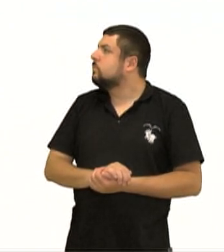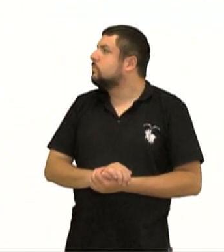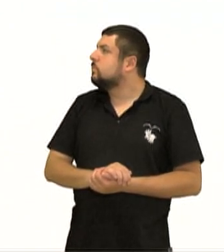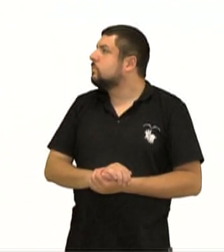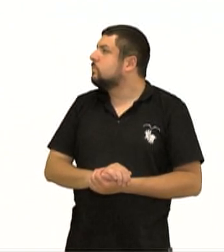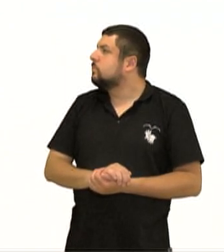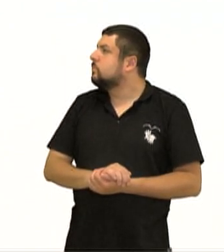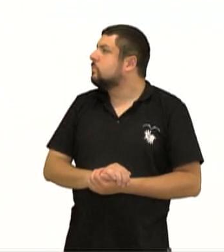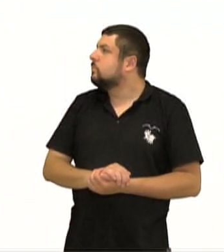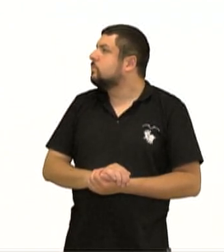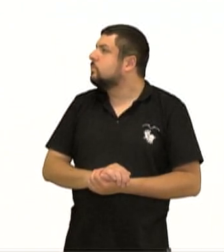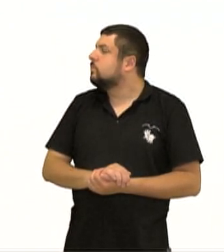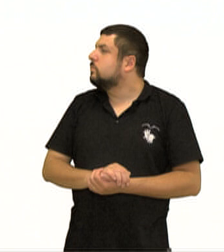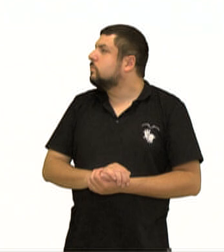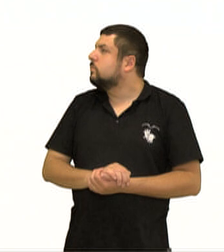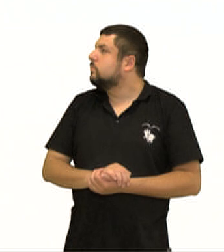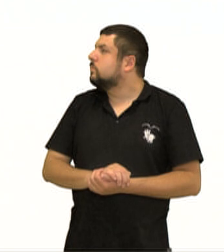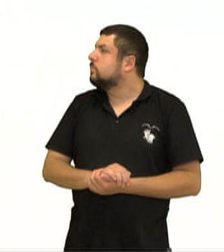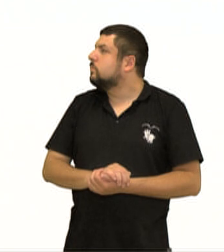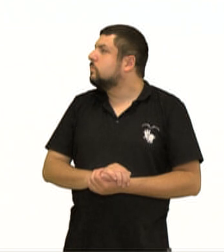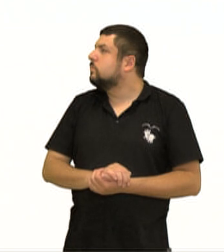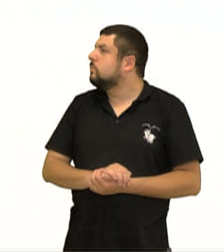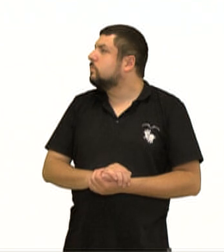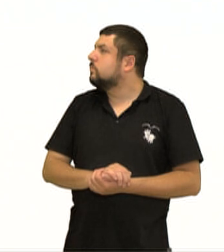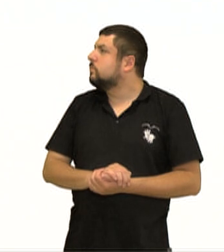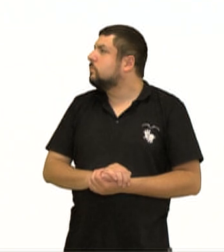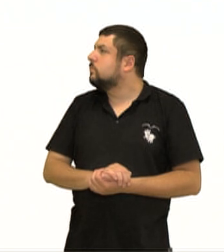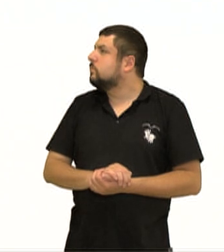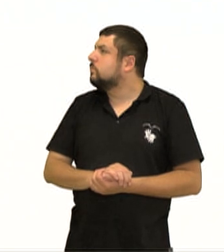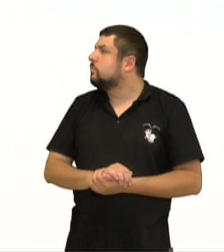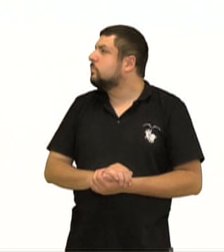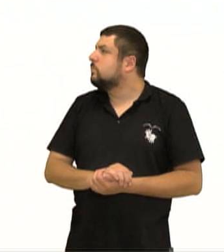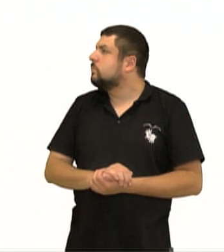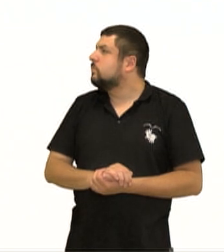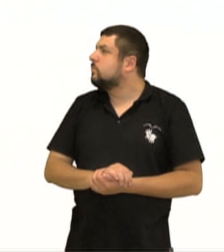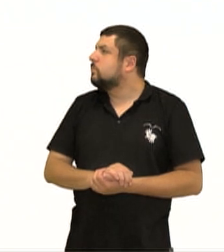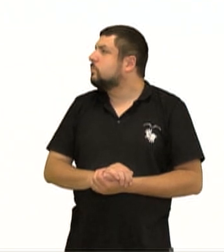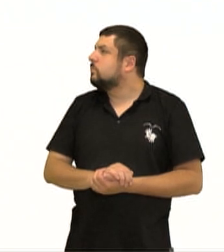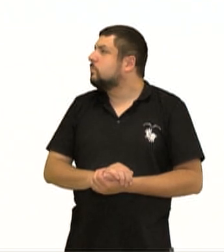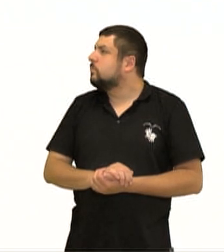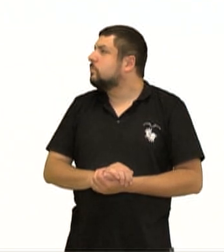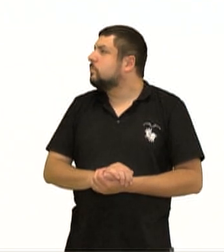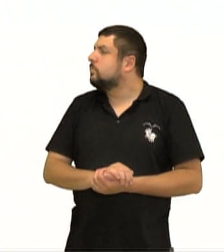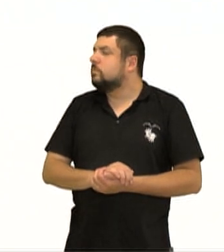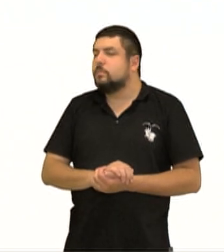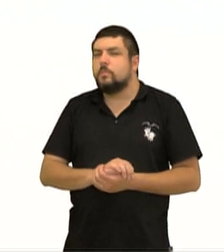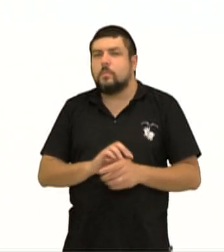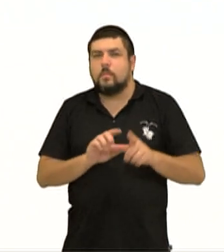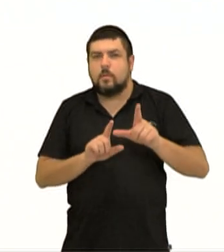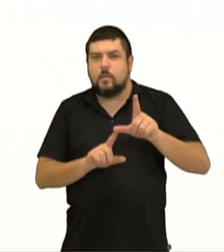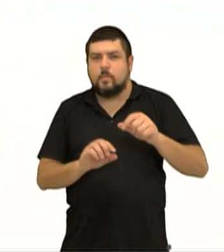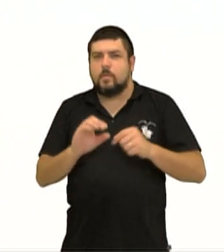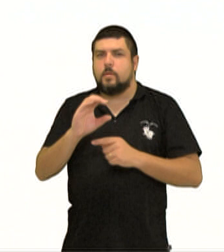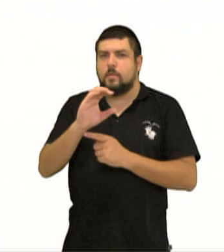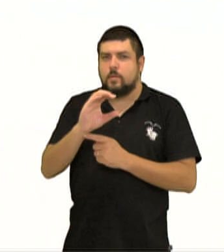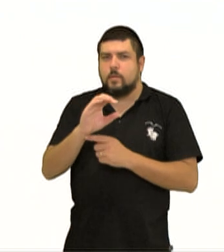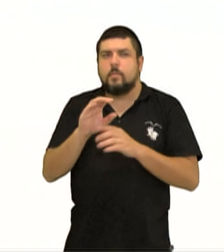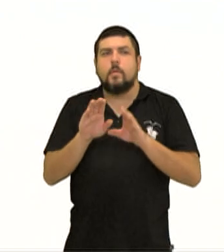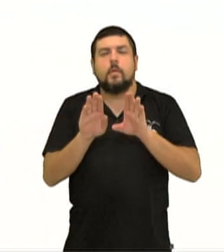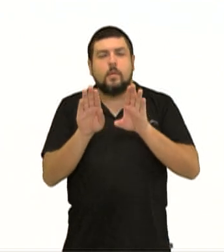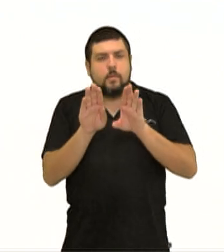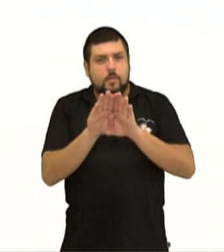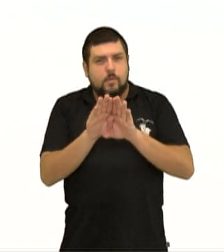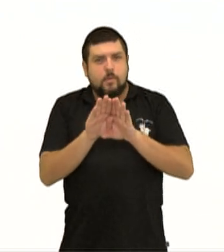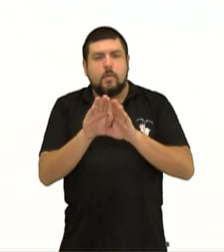subtração e a soma. 32 menos 13, 19, ok? Na letra C, mesma situação,